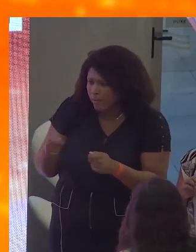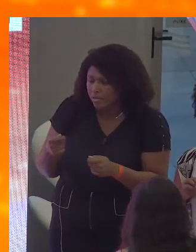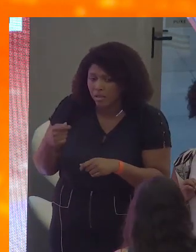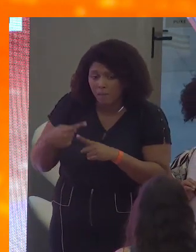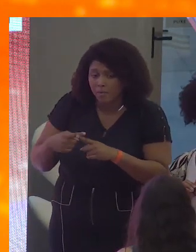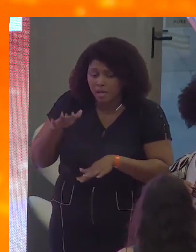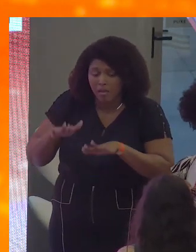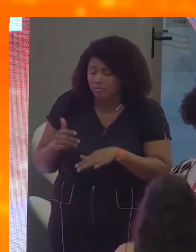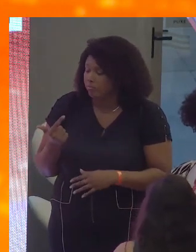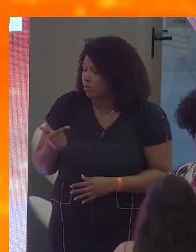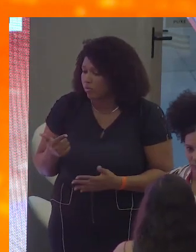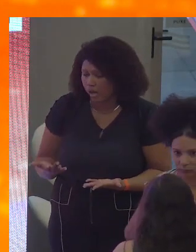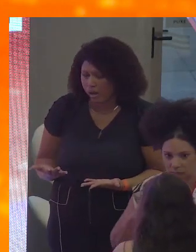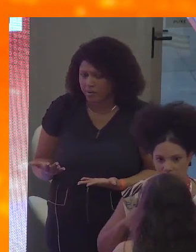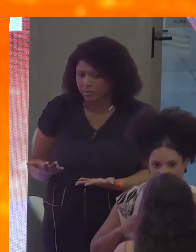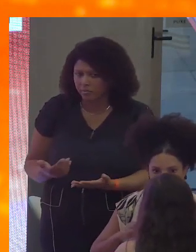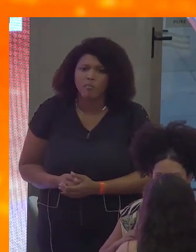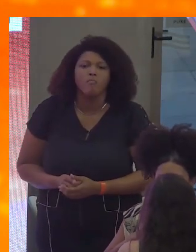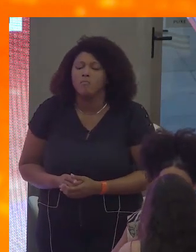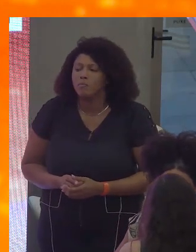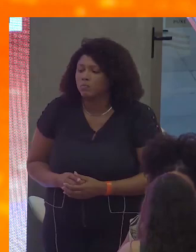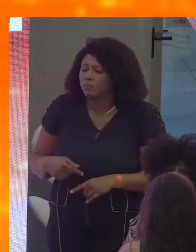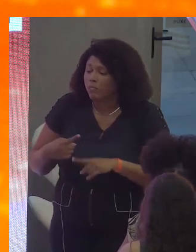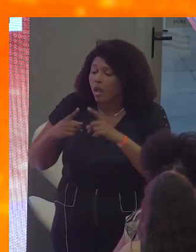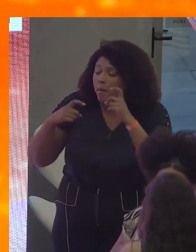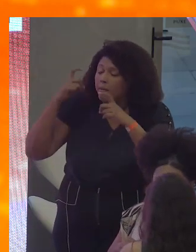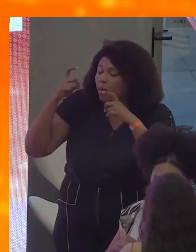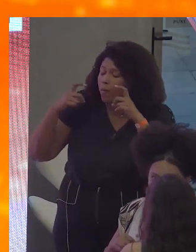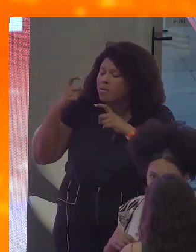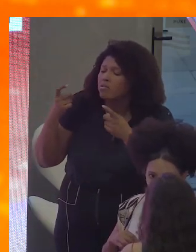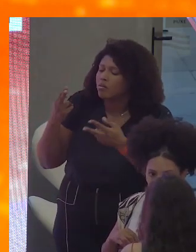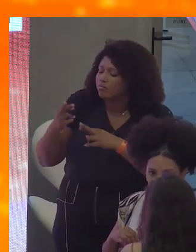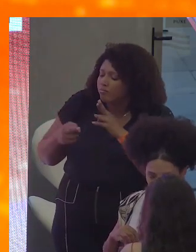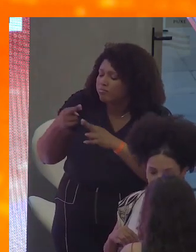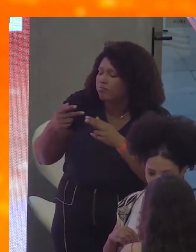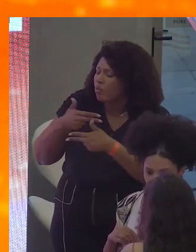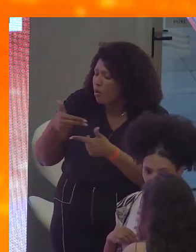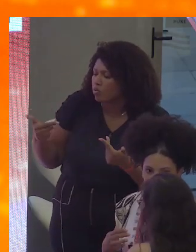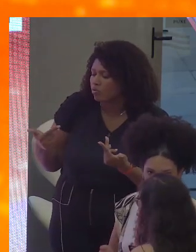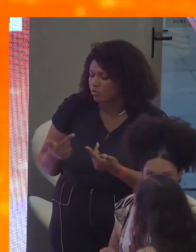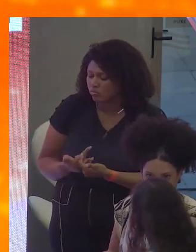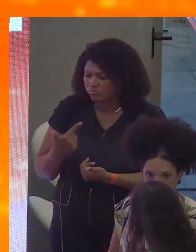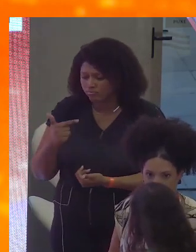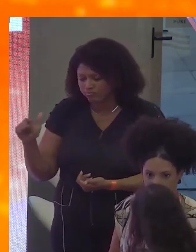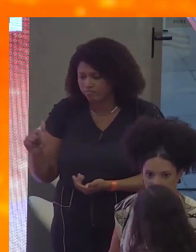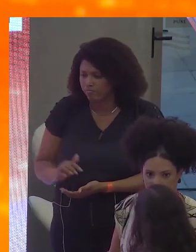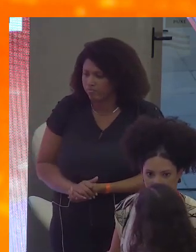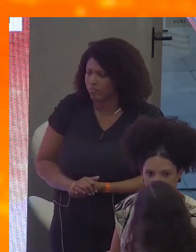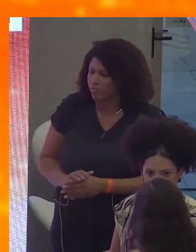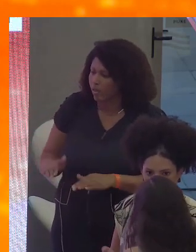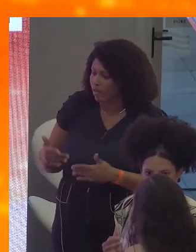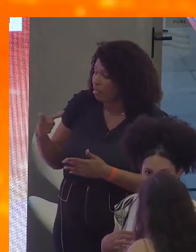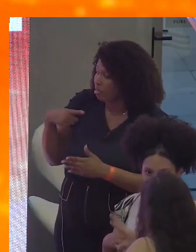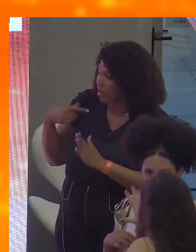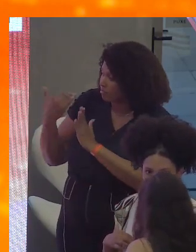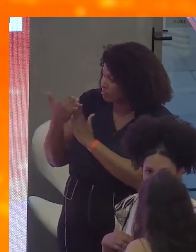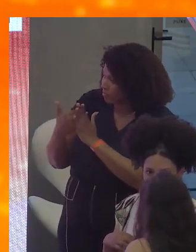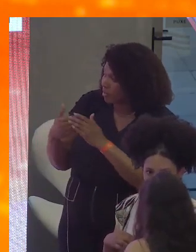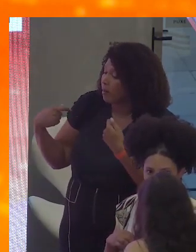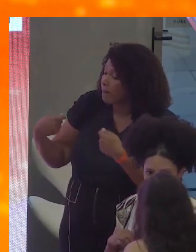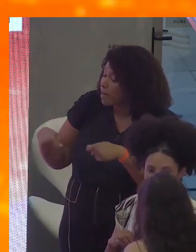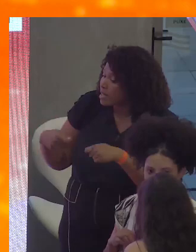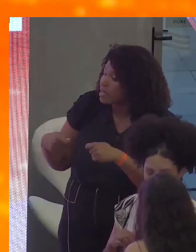quanto às preocupações com relação a interações e outras mais. Então, algumas dessas questões precisam